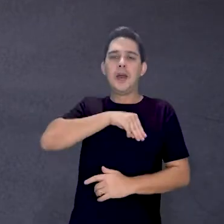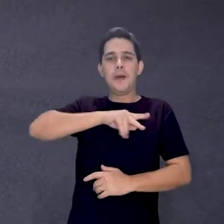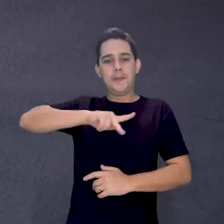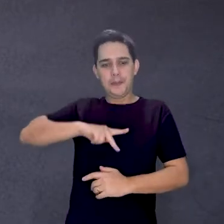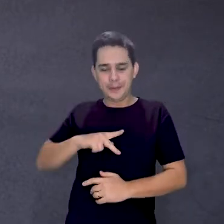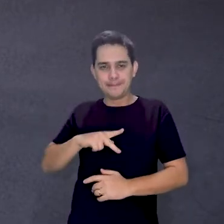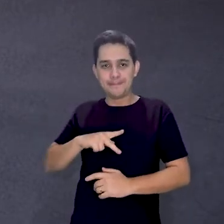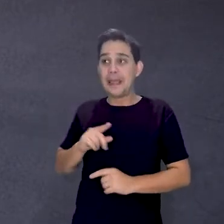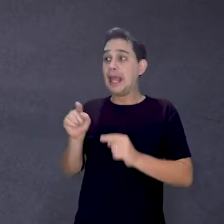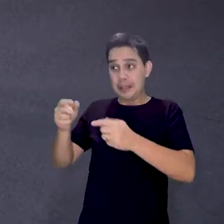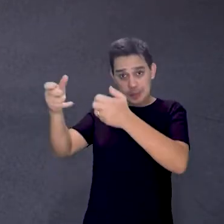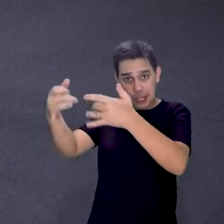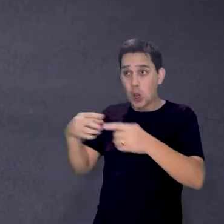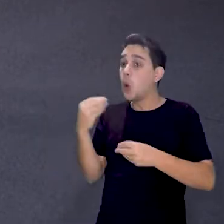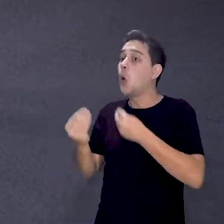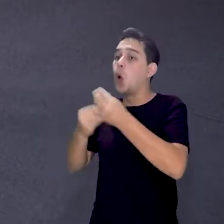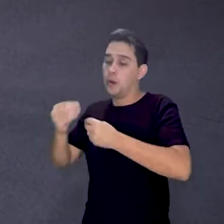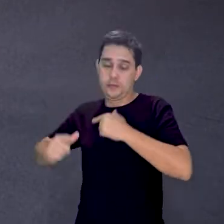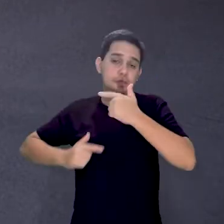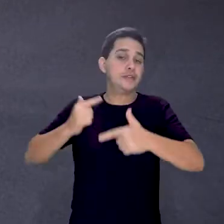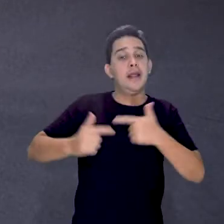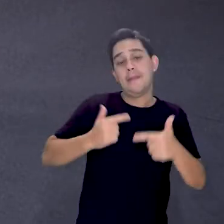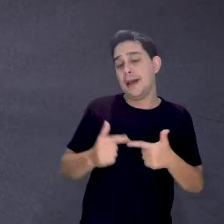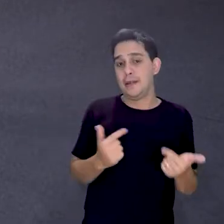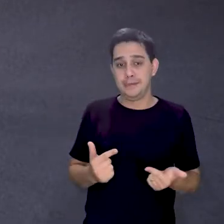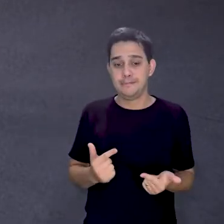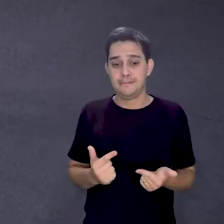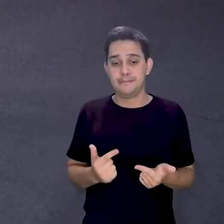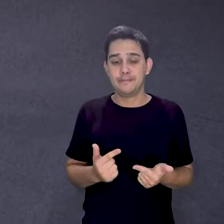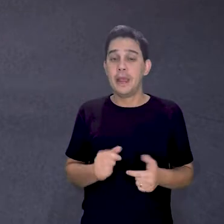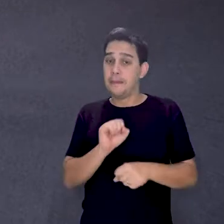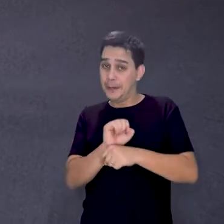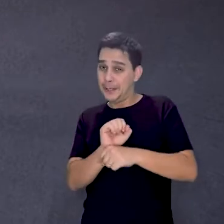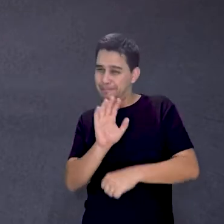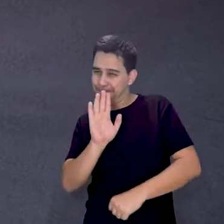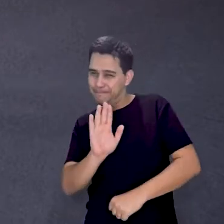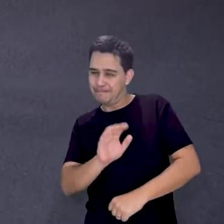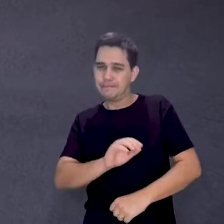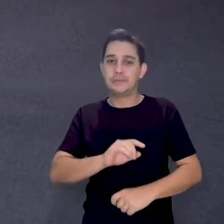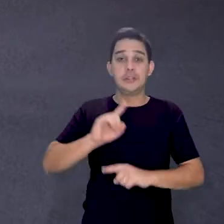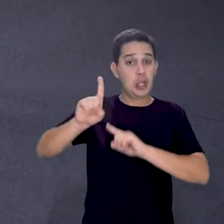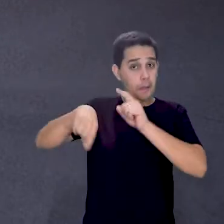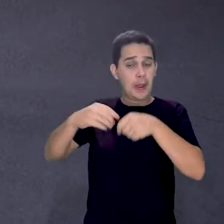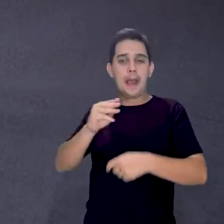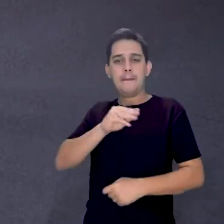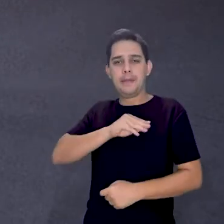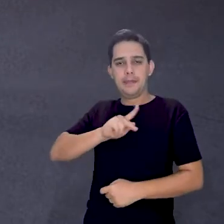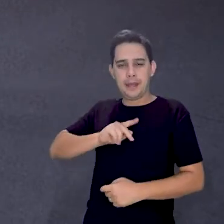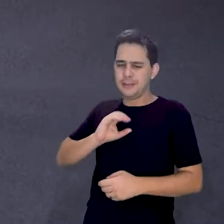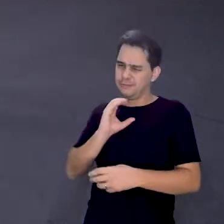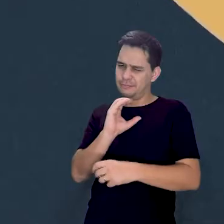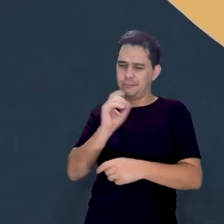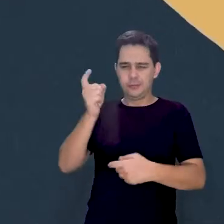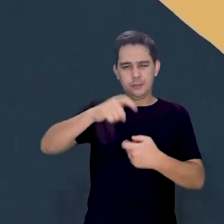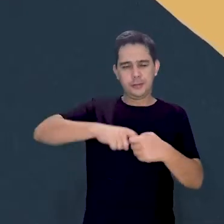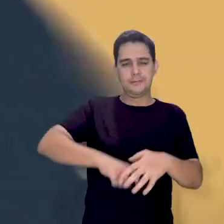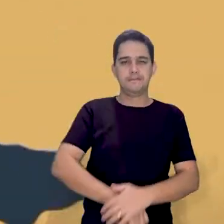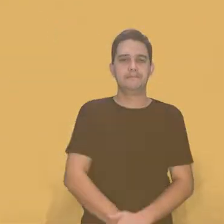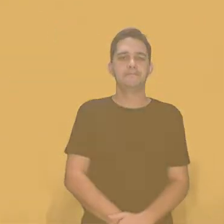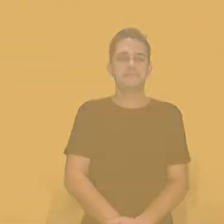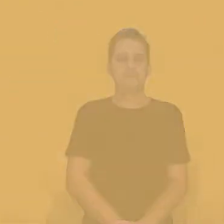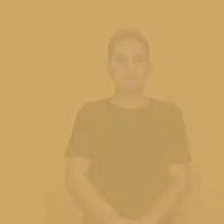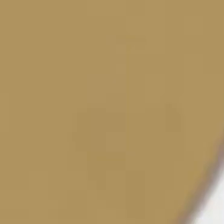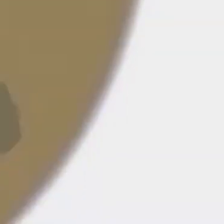sobre o trabalho da Ouvidoria do Ministério Público do Estado do Rio de Janeiro. Não saia daí, o MP Cidadão volta já.